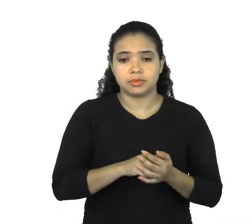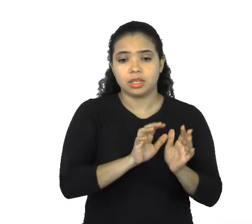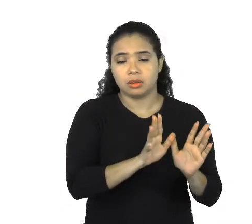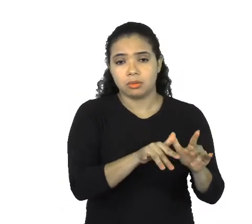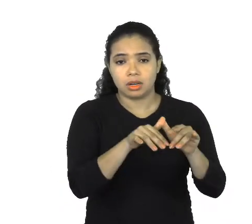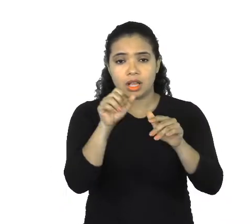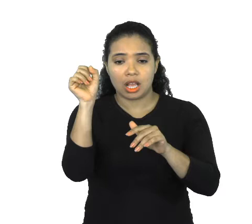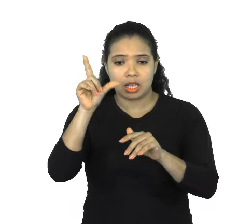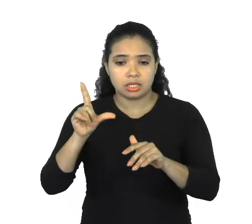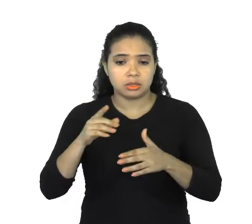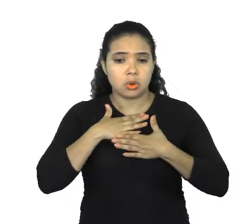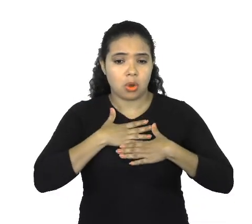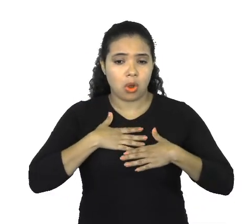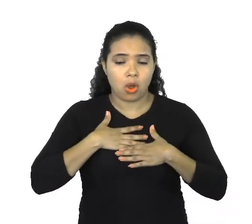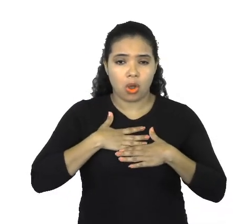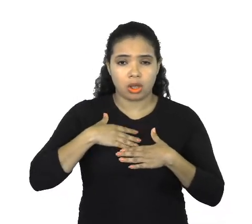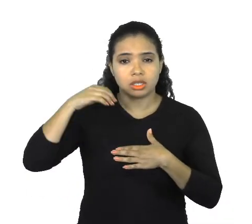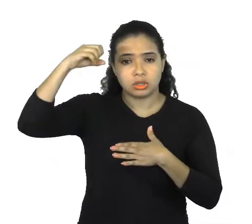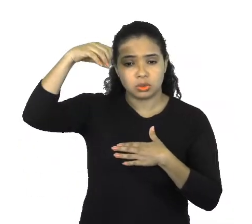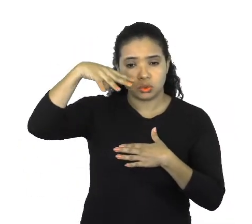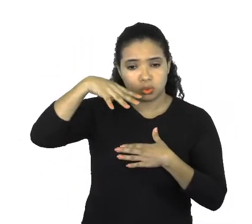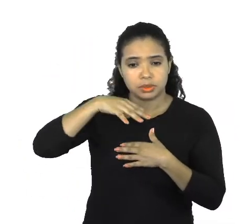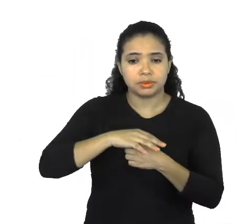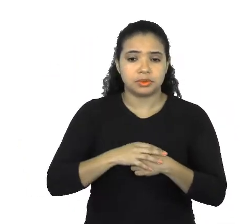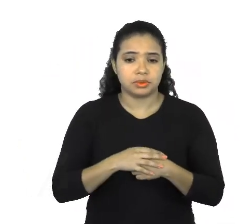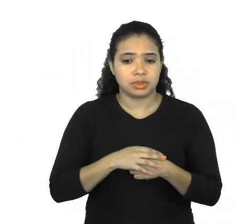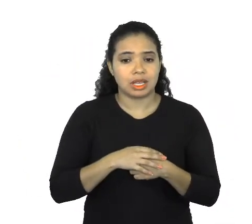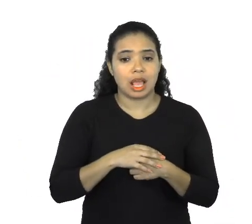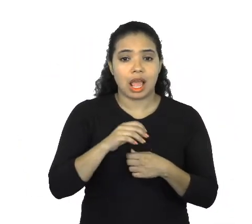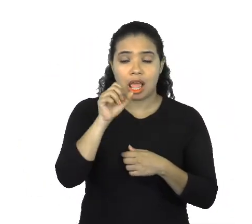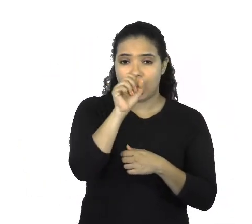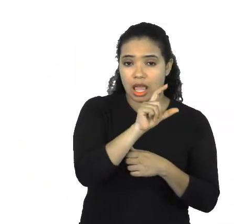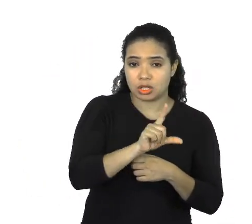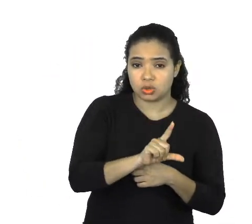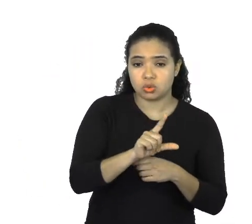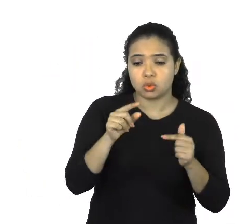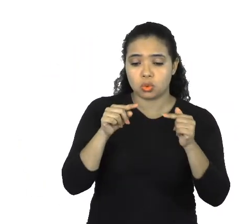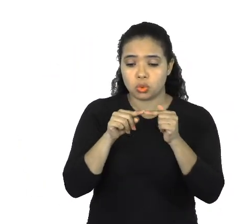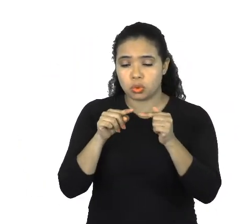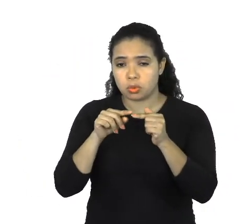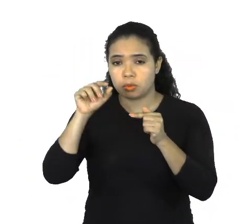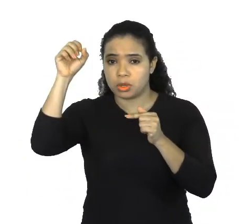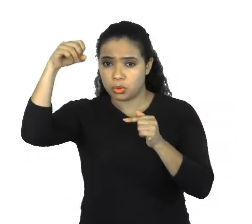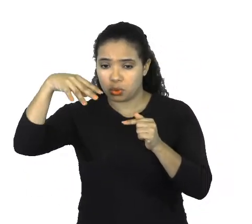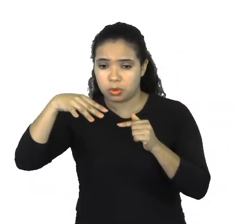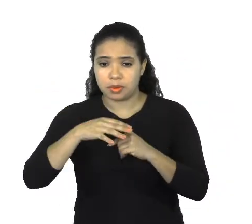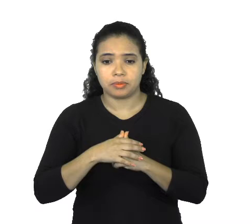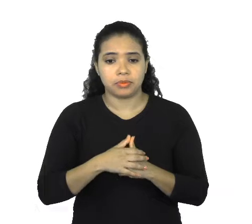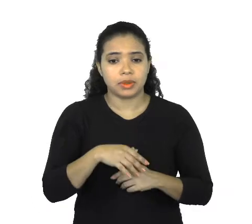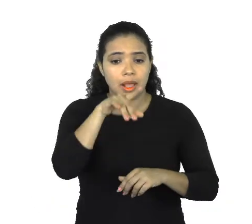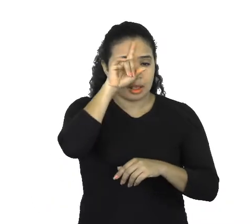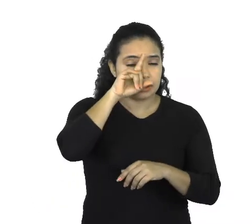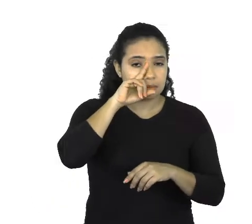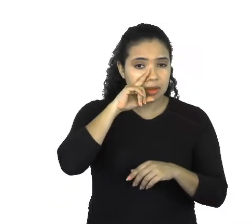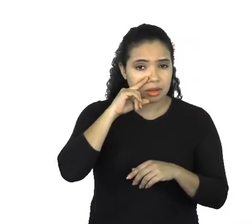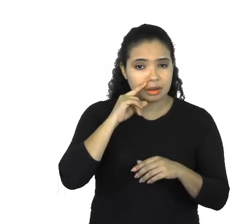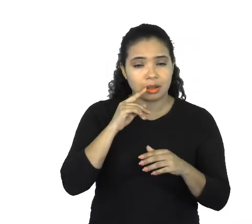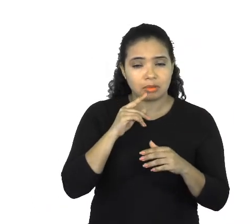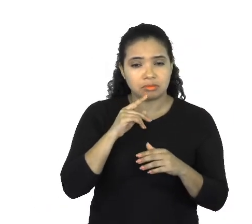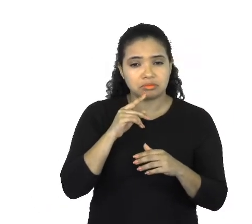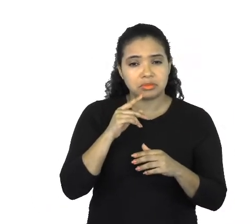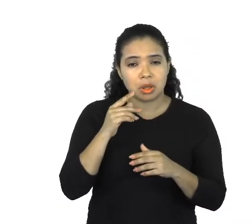azuis gostam muito de luz, azuis, luz. Olha na outra estrofe, as amarelinhas são